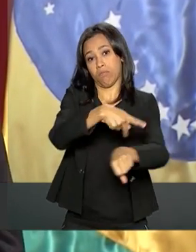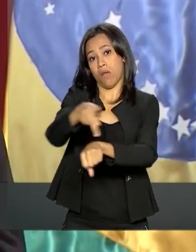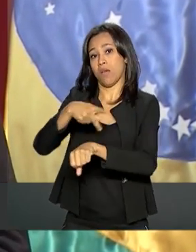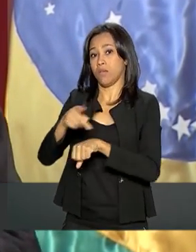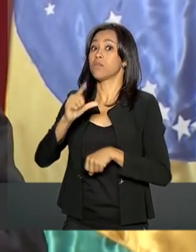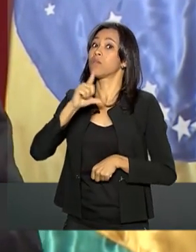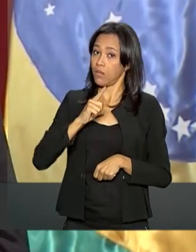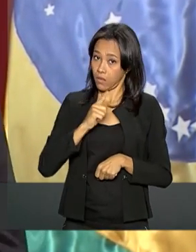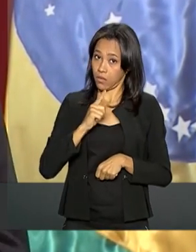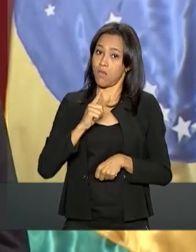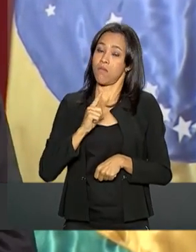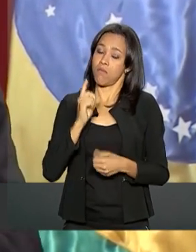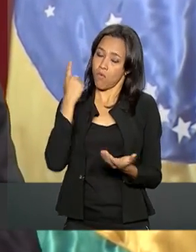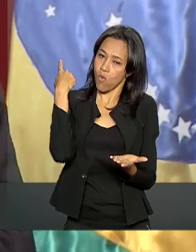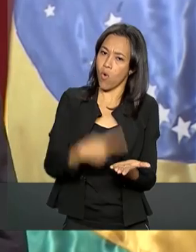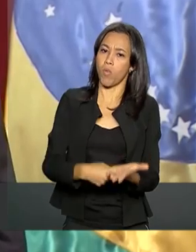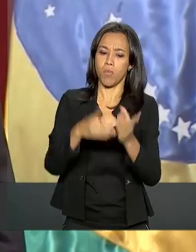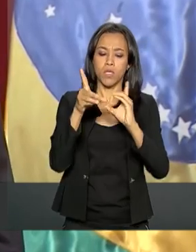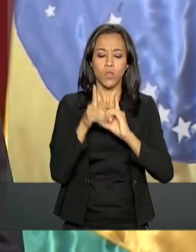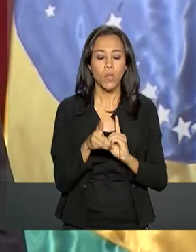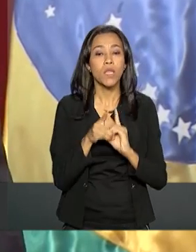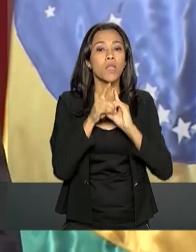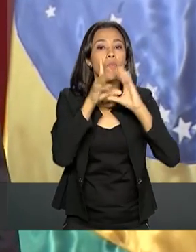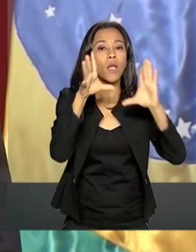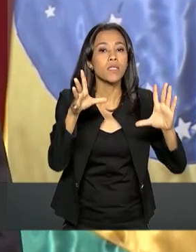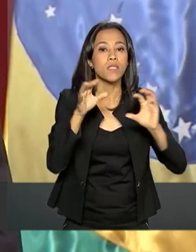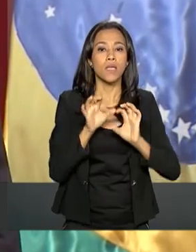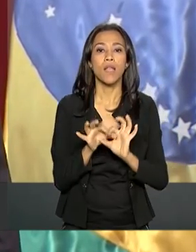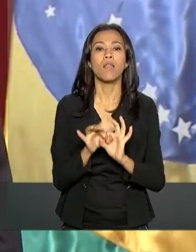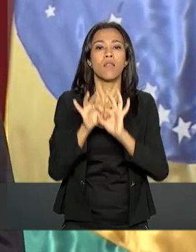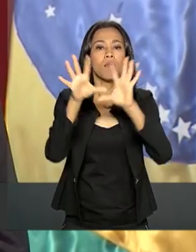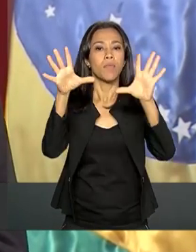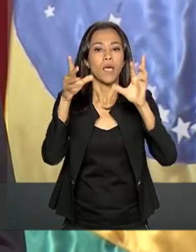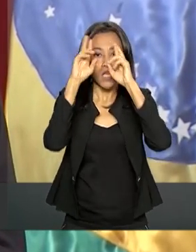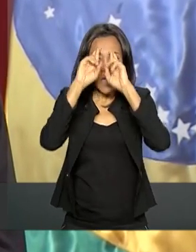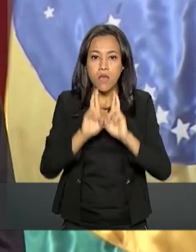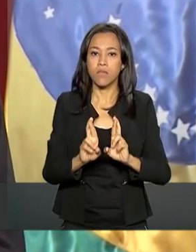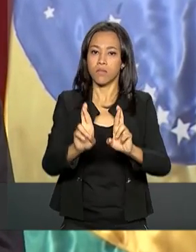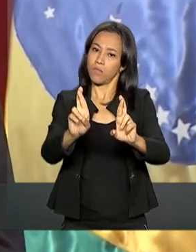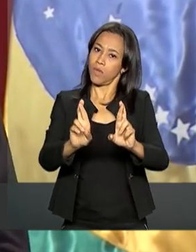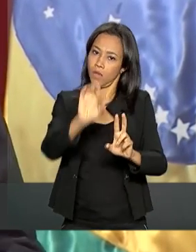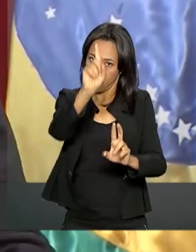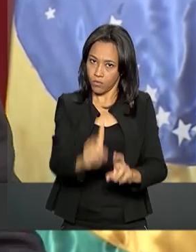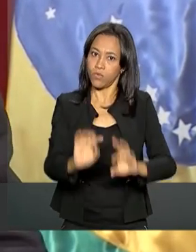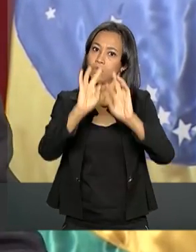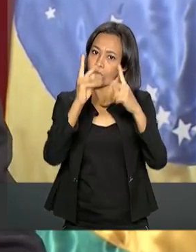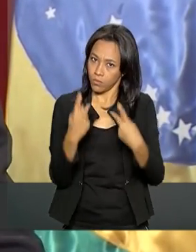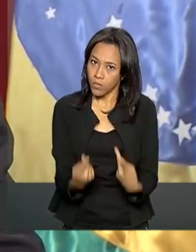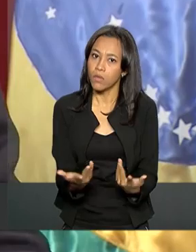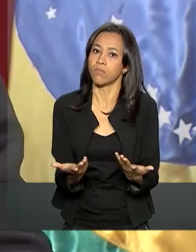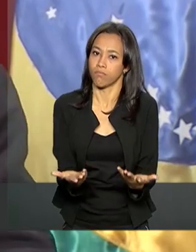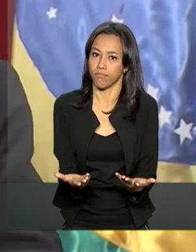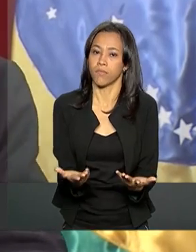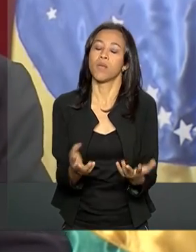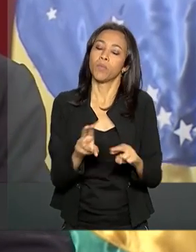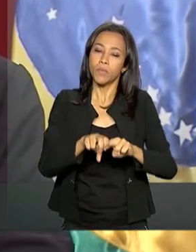tiverem um compromisso com a democracia, com as liberdades e com respeito aos direitos humanos. E por esta